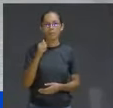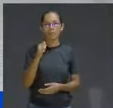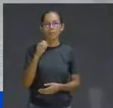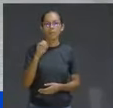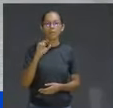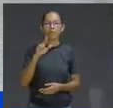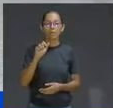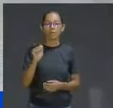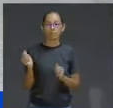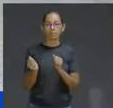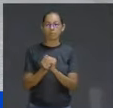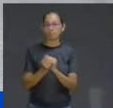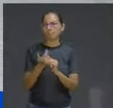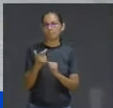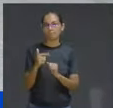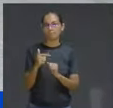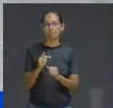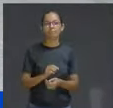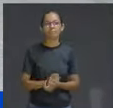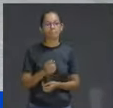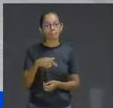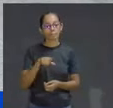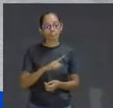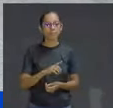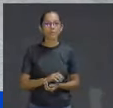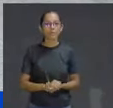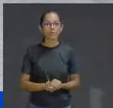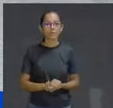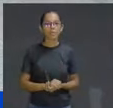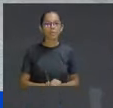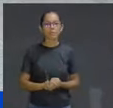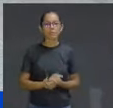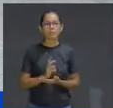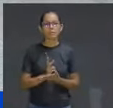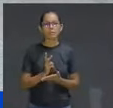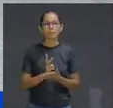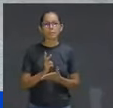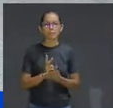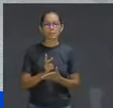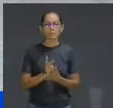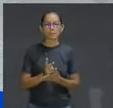e logicamente todos nós acompanhamos aquilo com muita